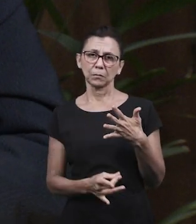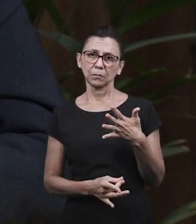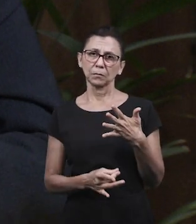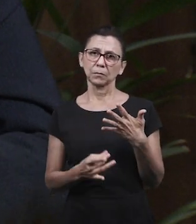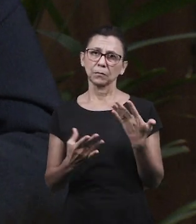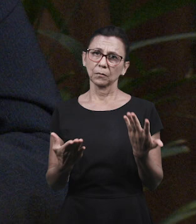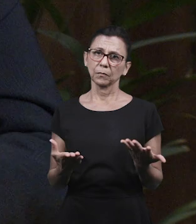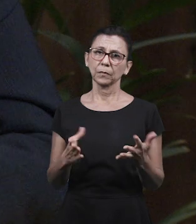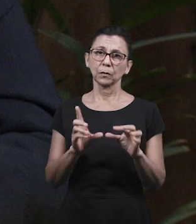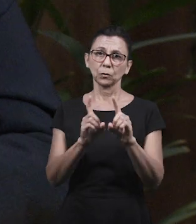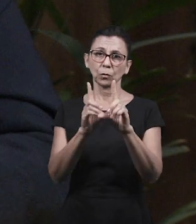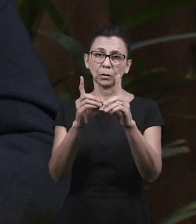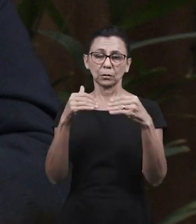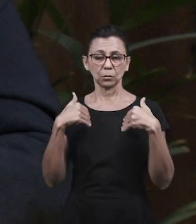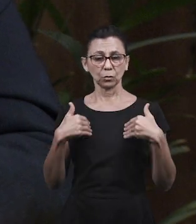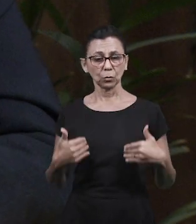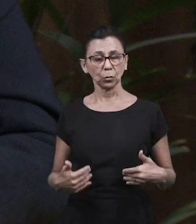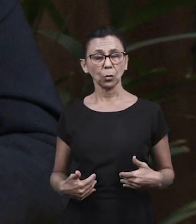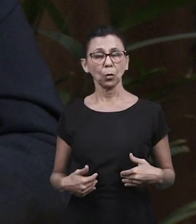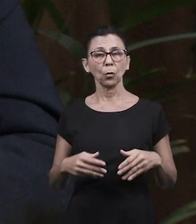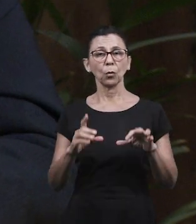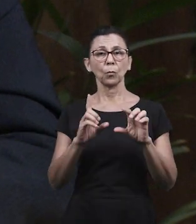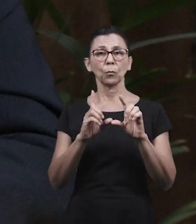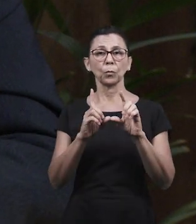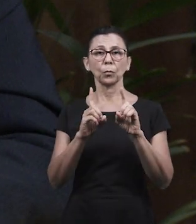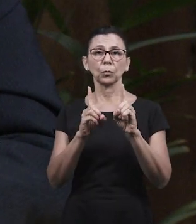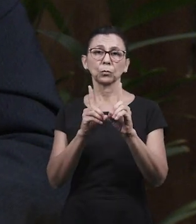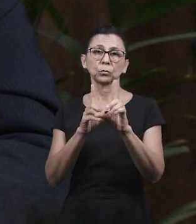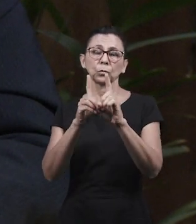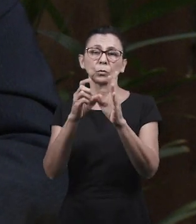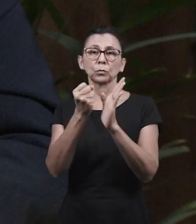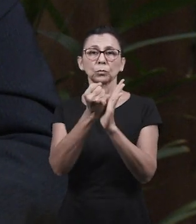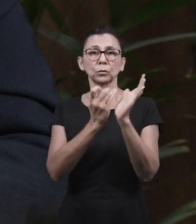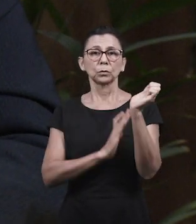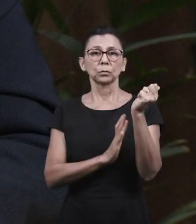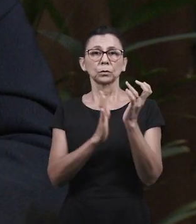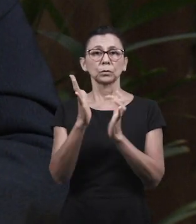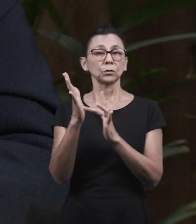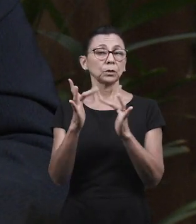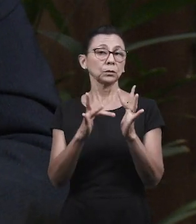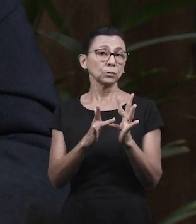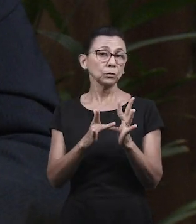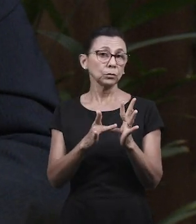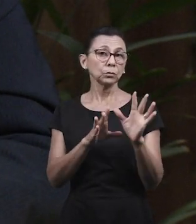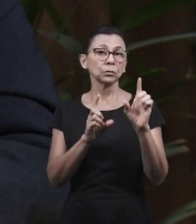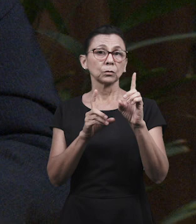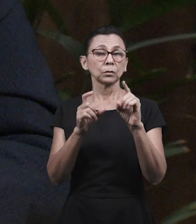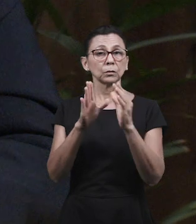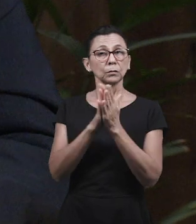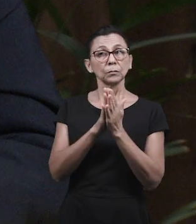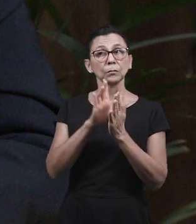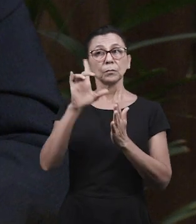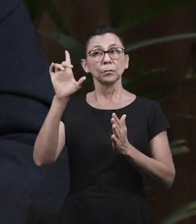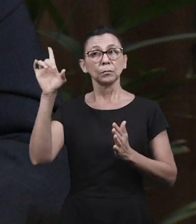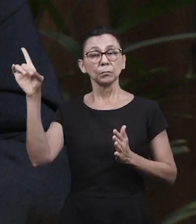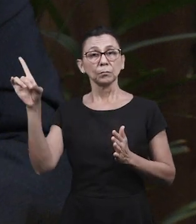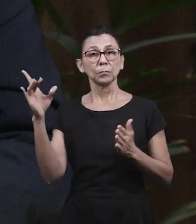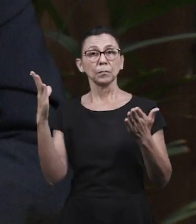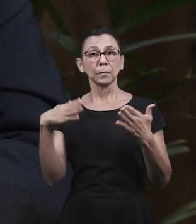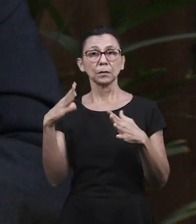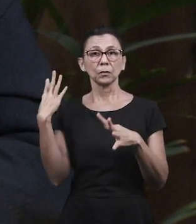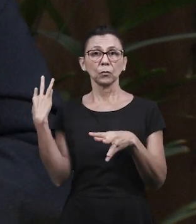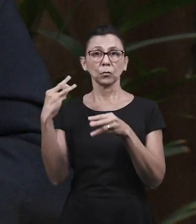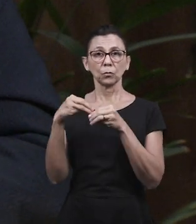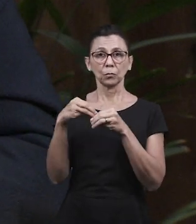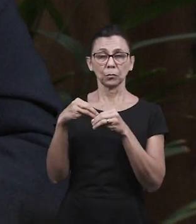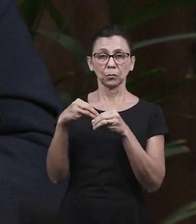E fala a doutrina de corpo, de sangue, da palavra. Mas eu vou exemplificar, porque às vezes